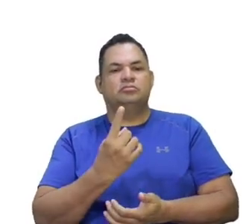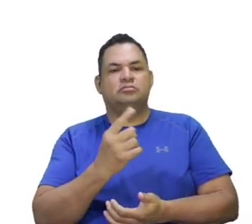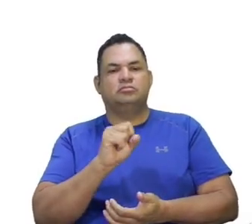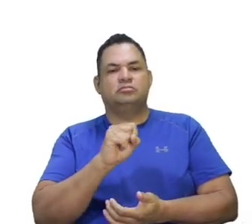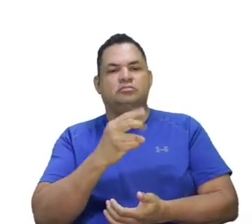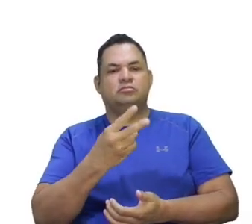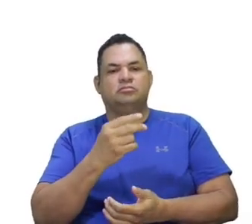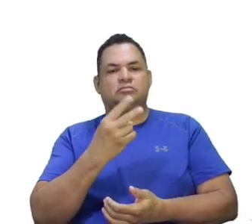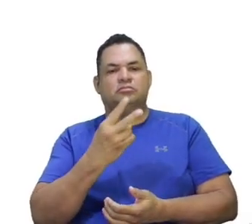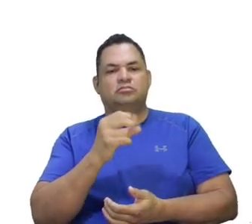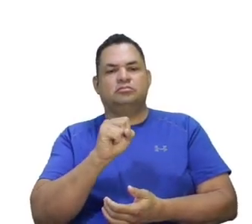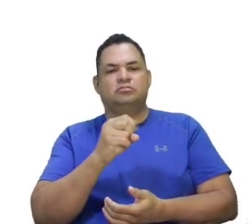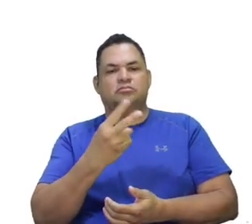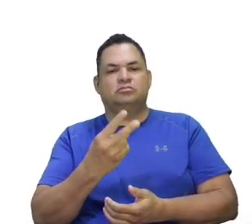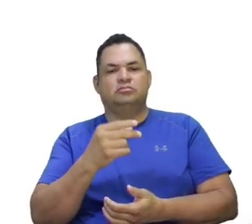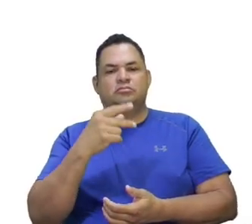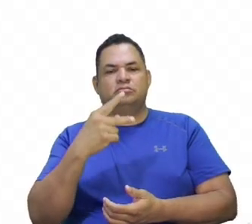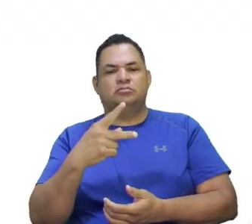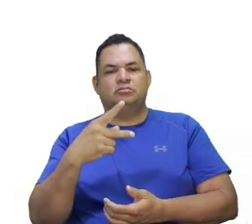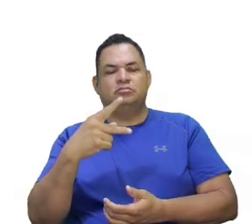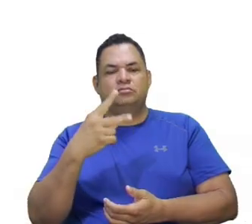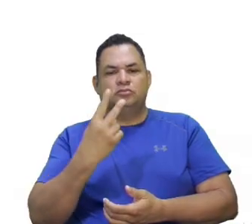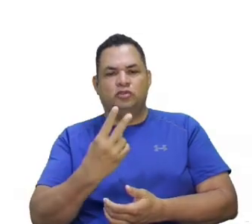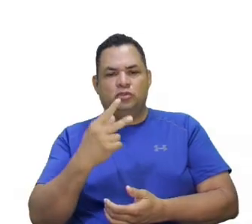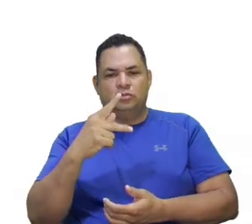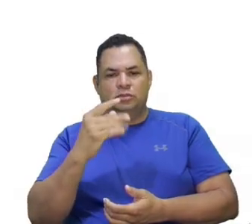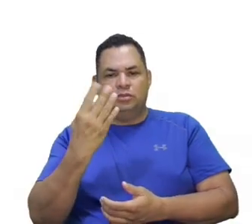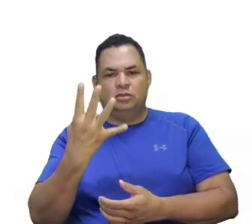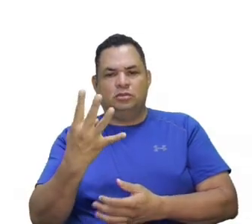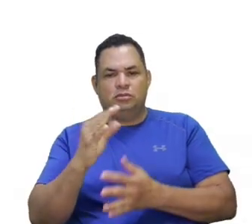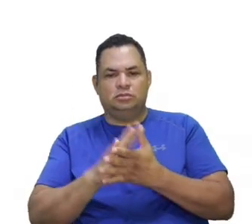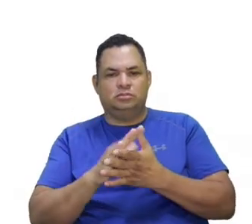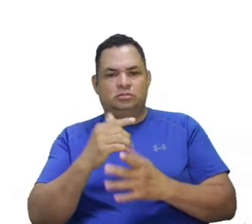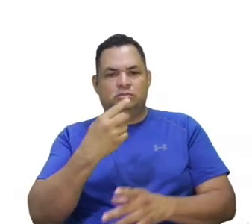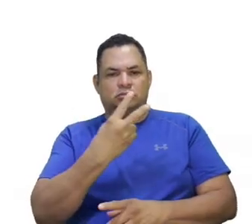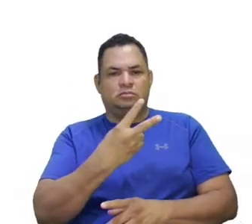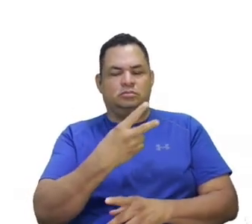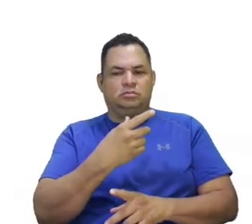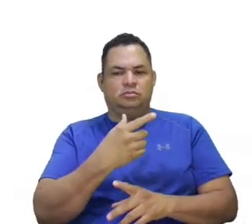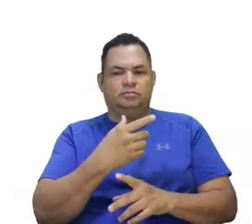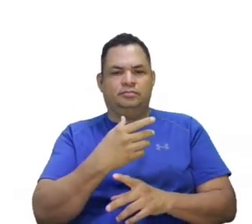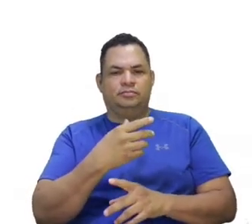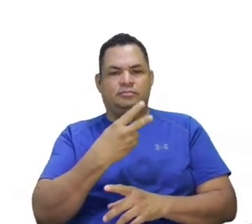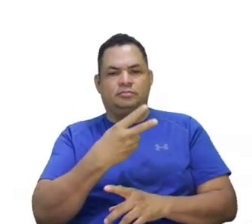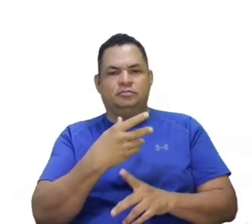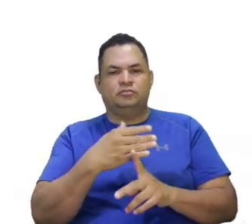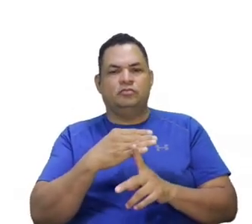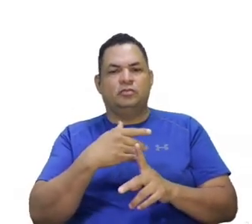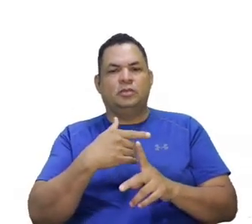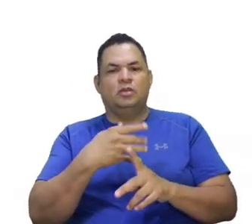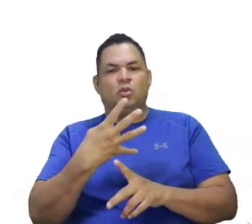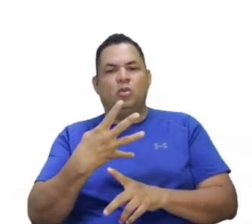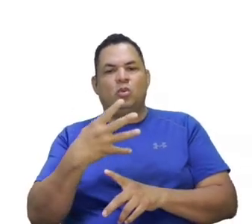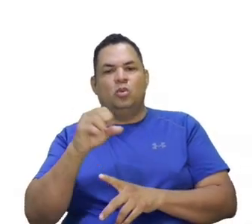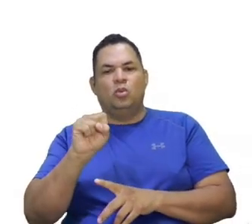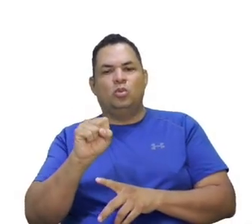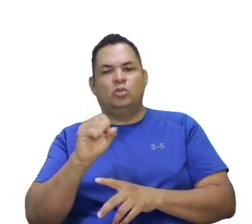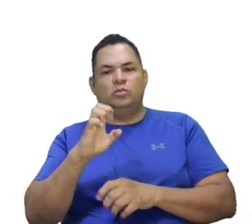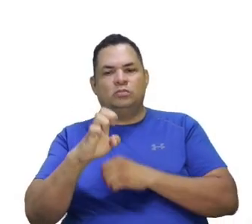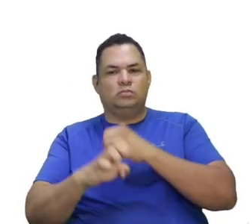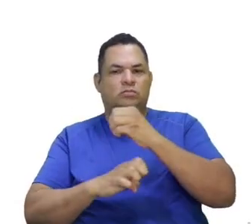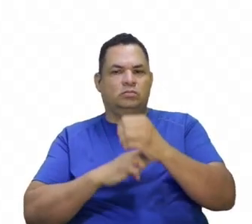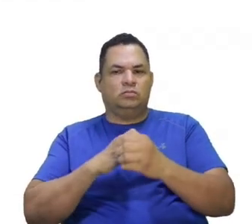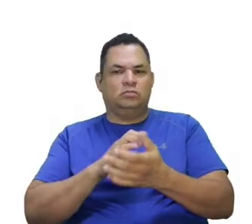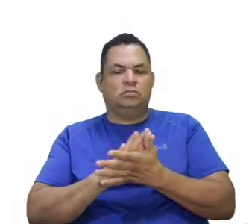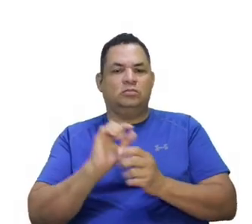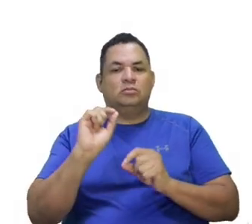1s2, 2s2, 2p4. Somando, eu tenho 2 com 2, 4, com 4, 8 elétrons,